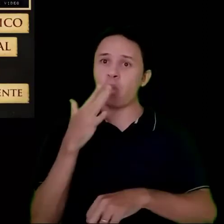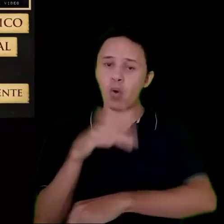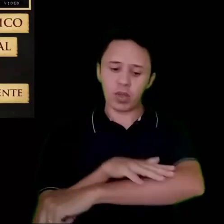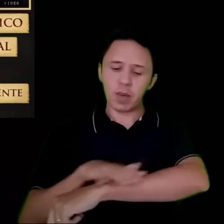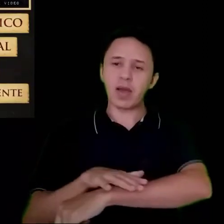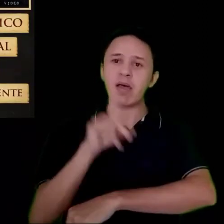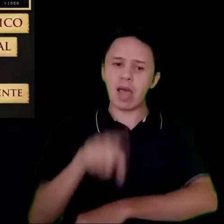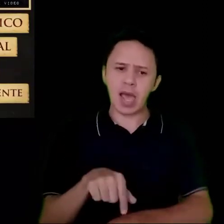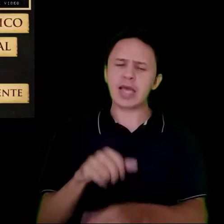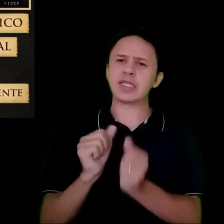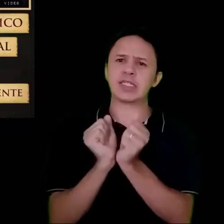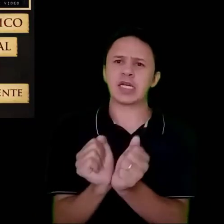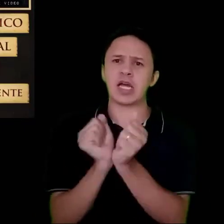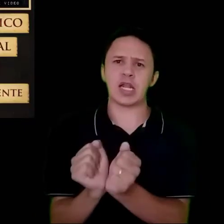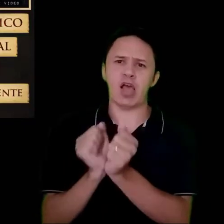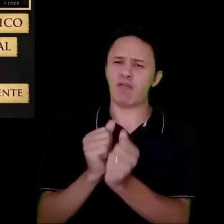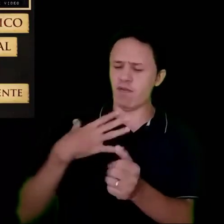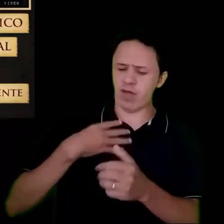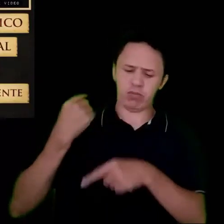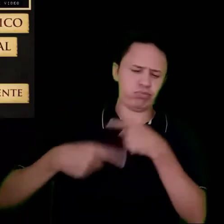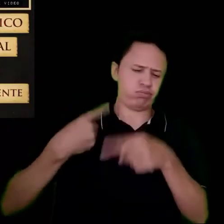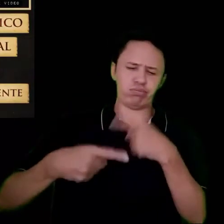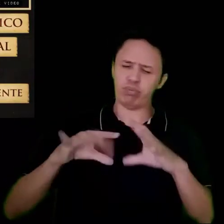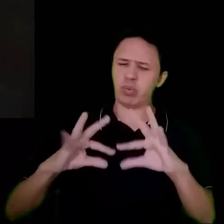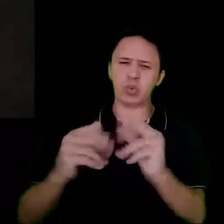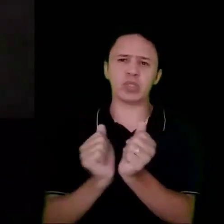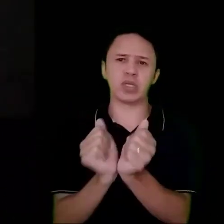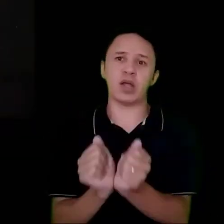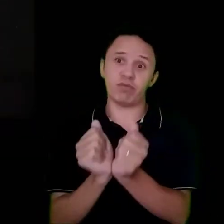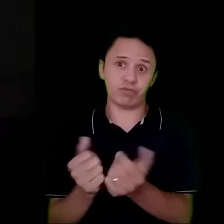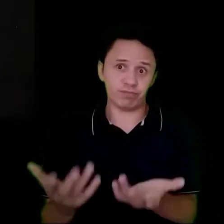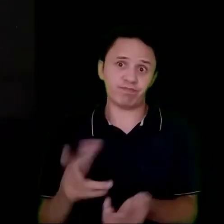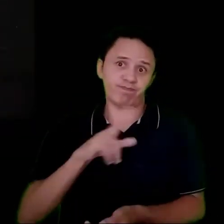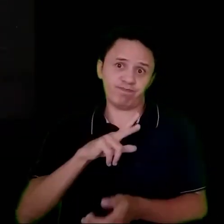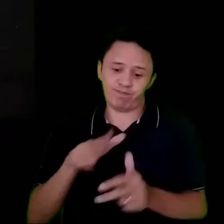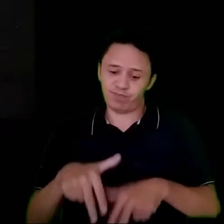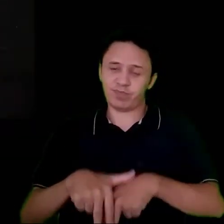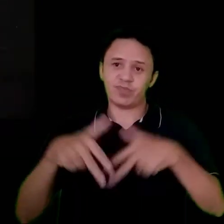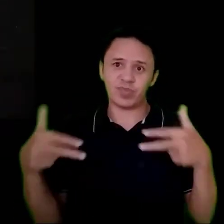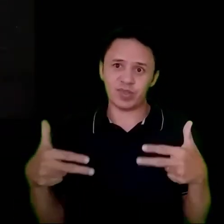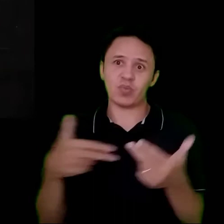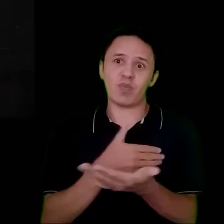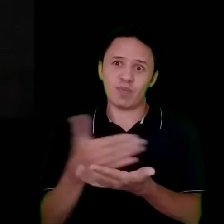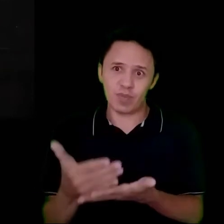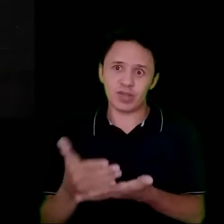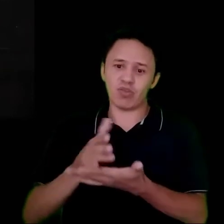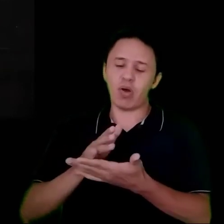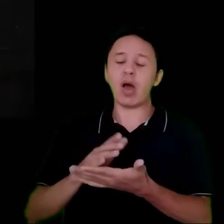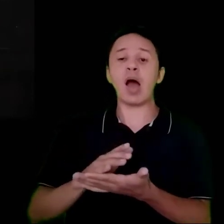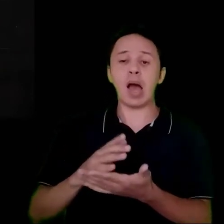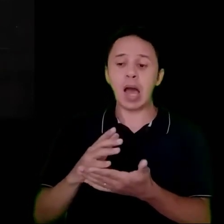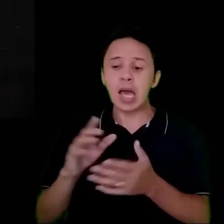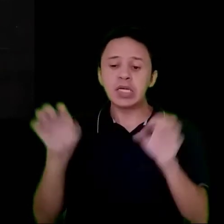é escravo, e isso é herdado pelos filhos perpetuamente. Essa particularidade étnica cria uma estrutura racial,